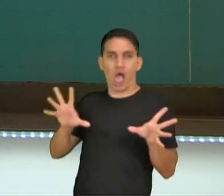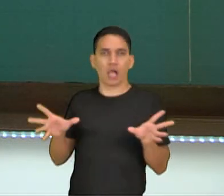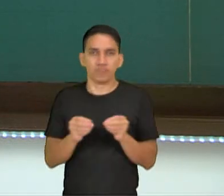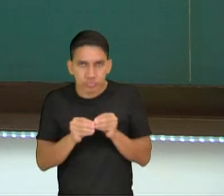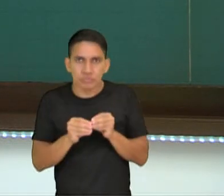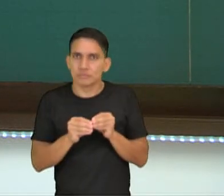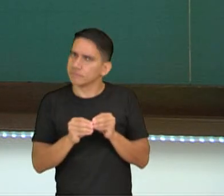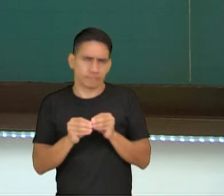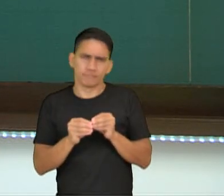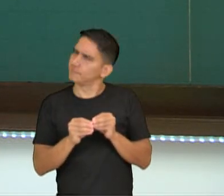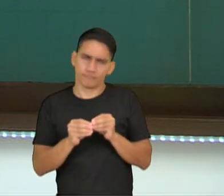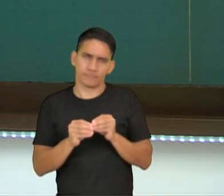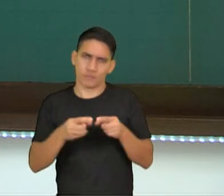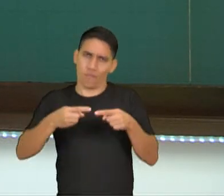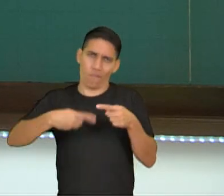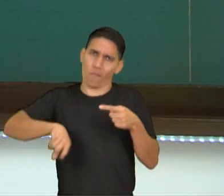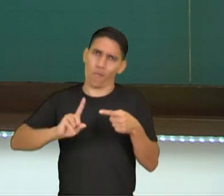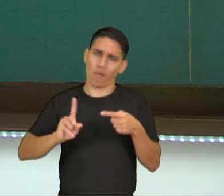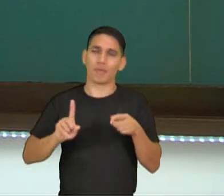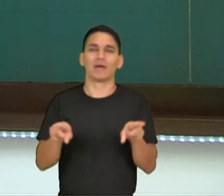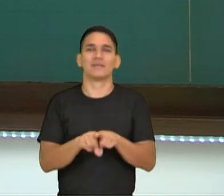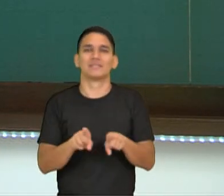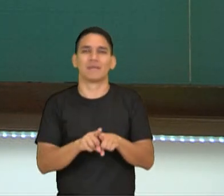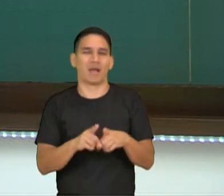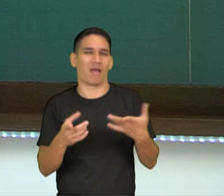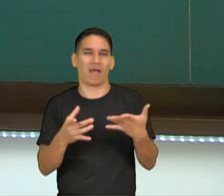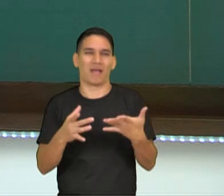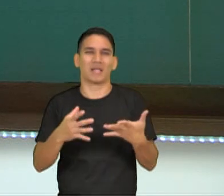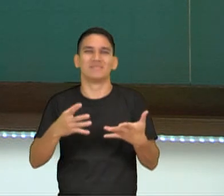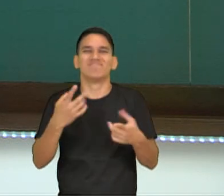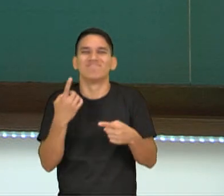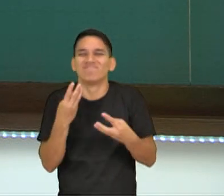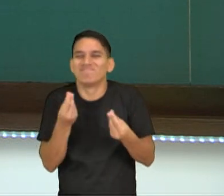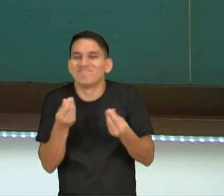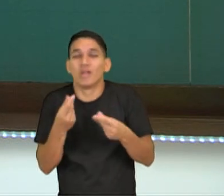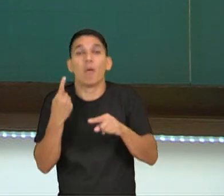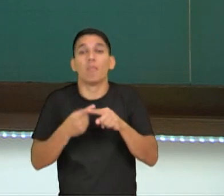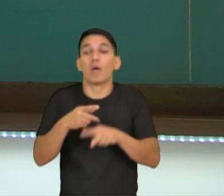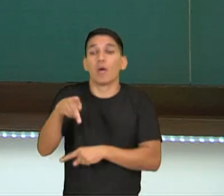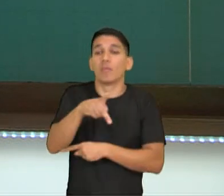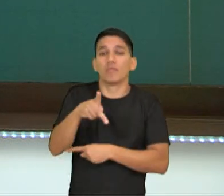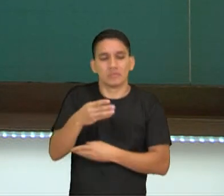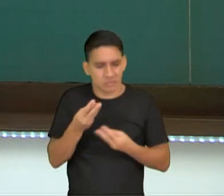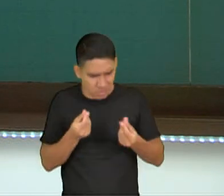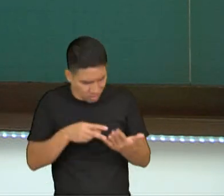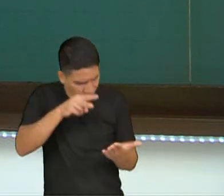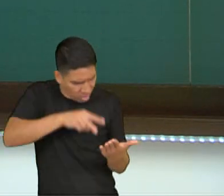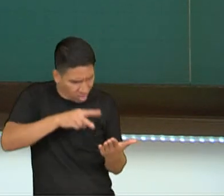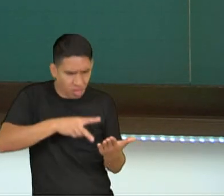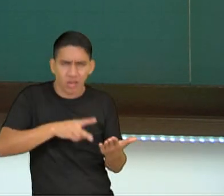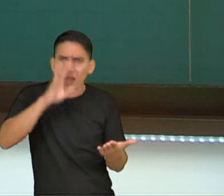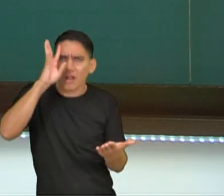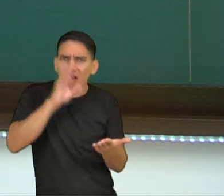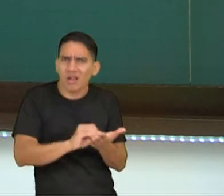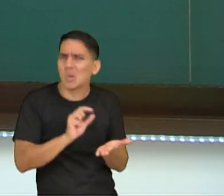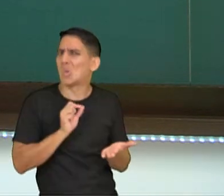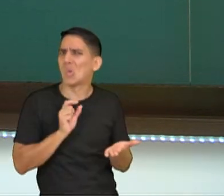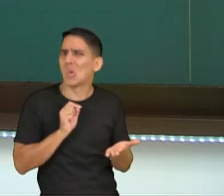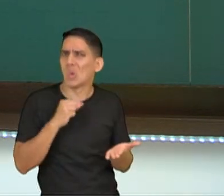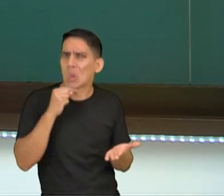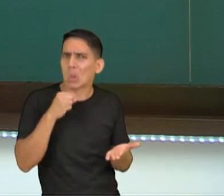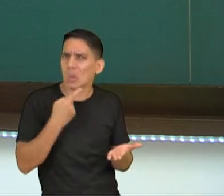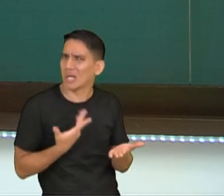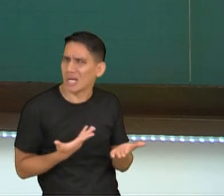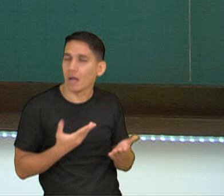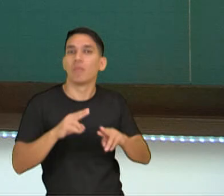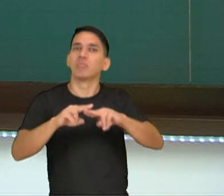abreviações, símbolos, porque isso pode se tornar às vezes incodificável para o professor, para o leitor. Então, a ideia é trazer a